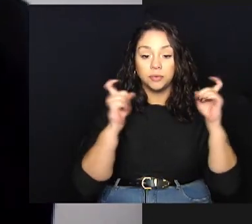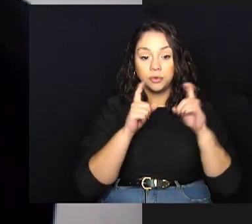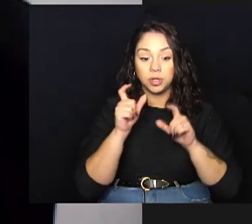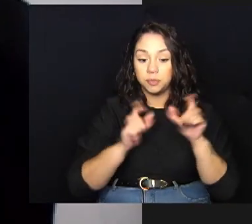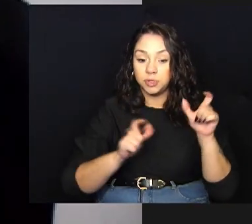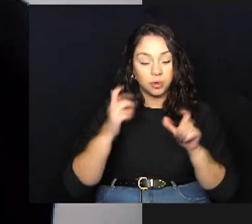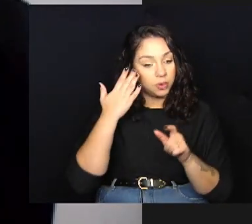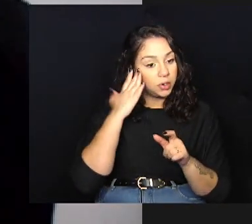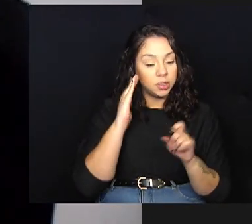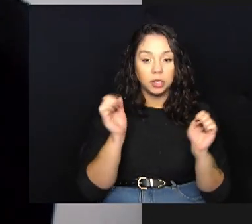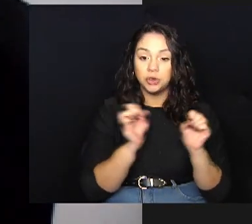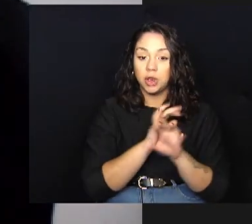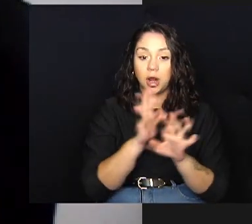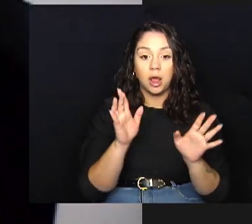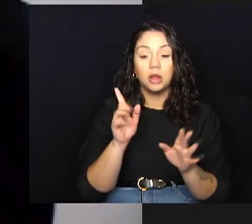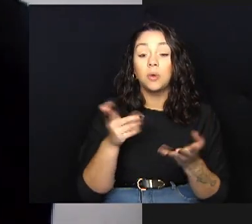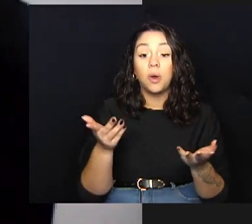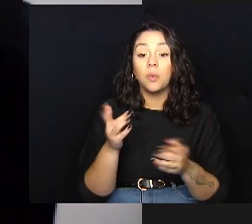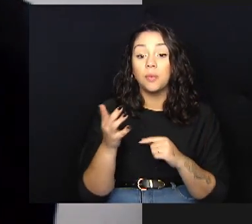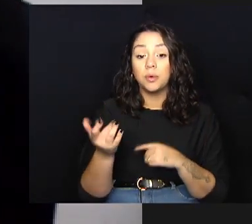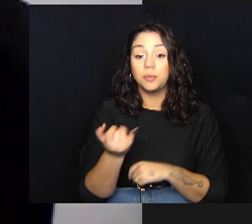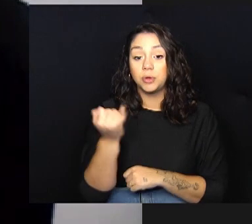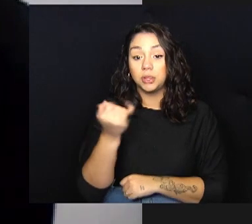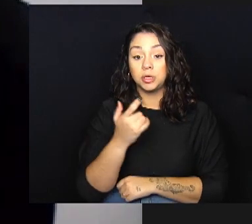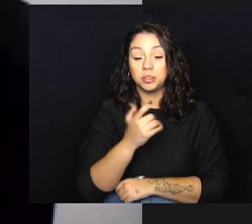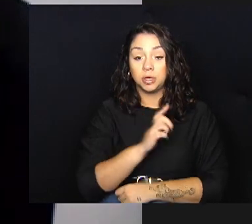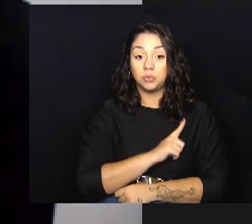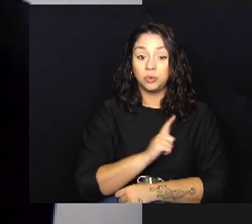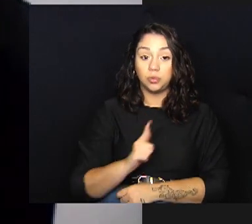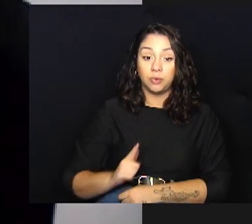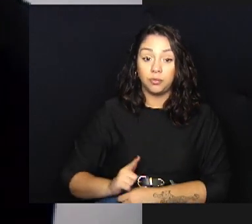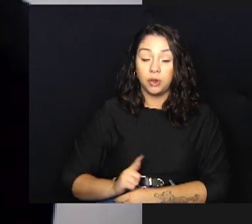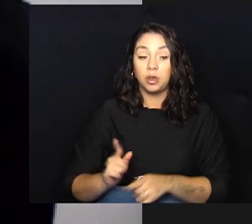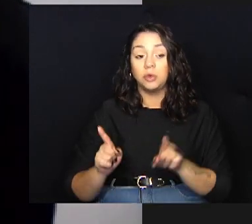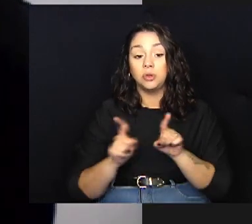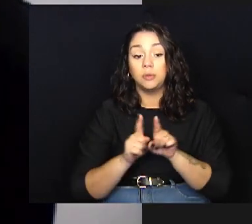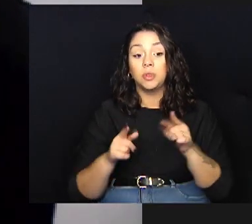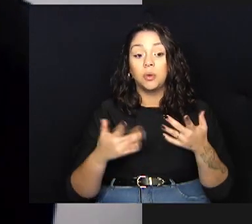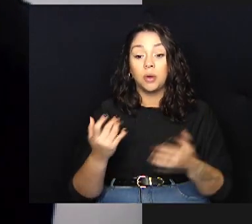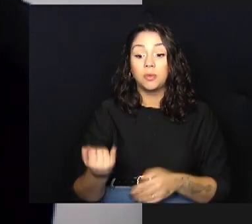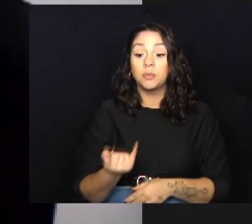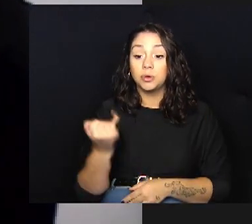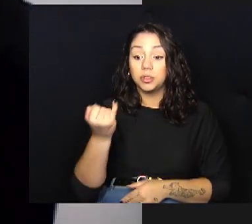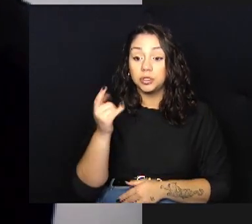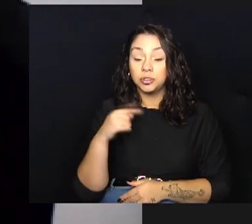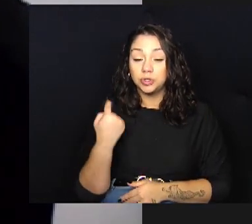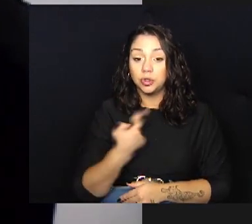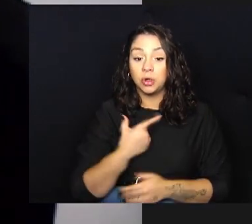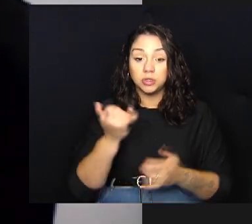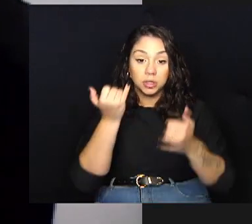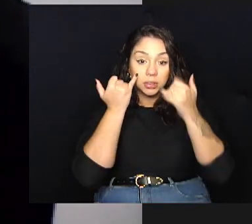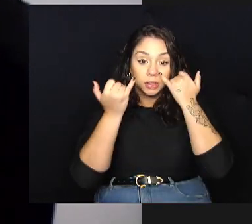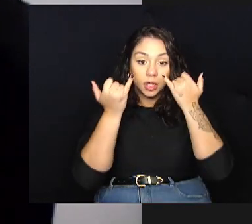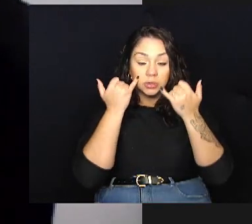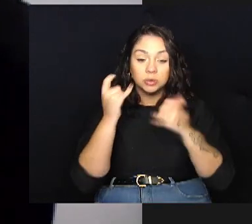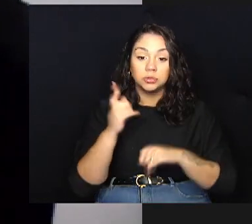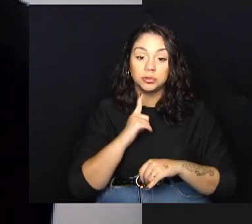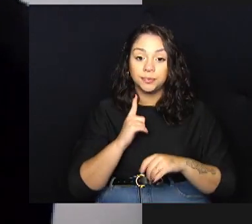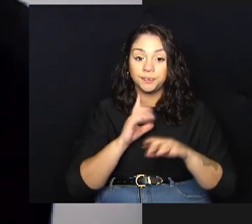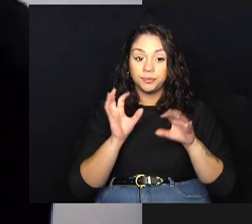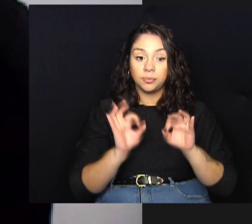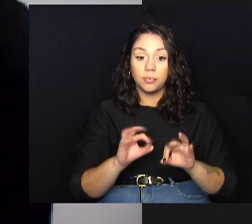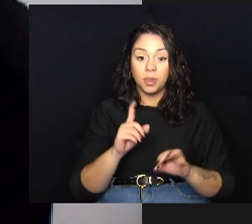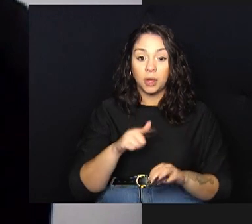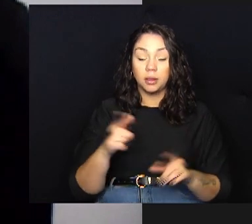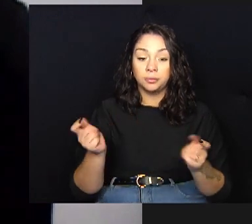do Estado a dificuldade de entender a importância da gente ter dados coerentes para que a gente possa